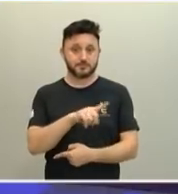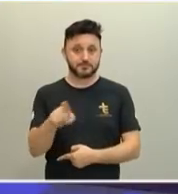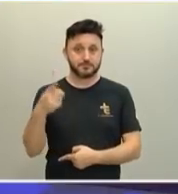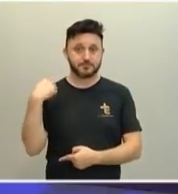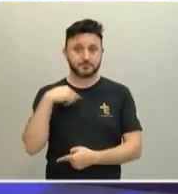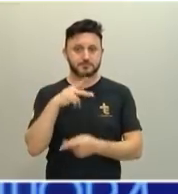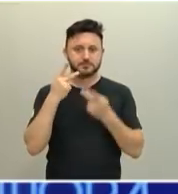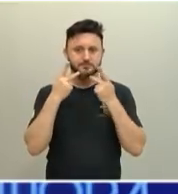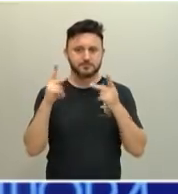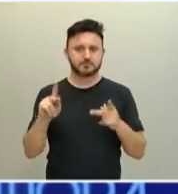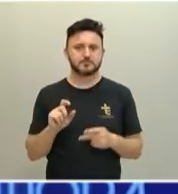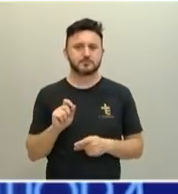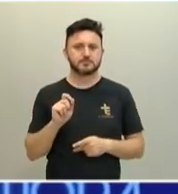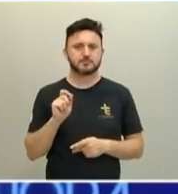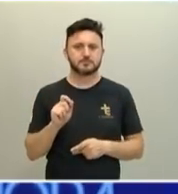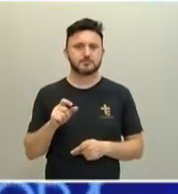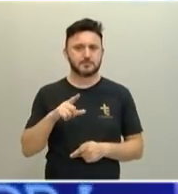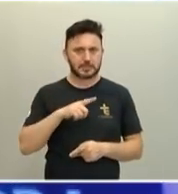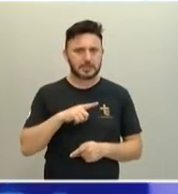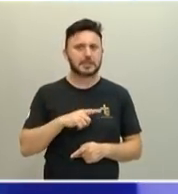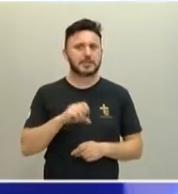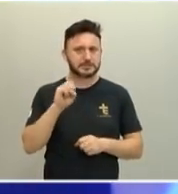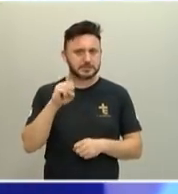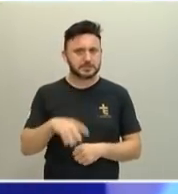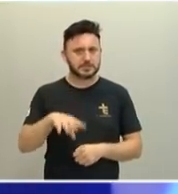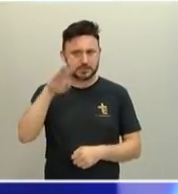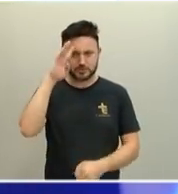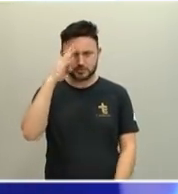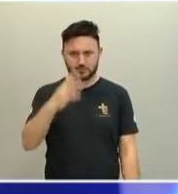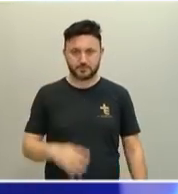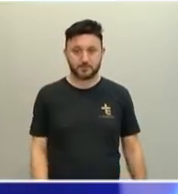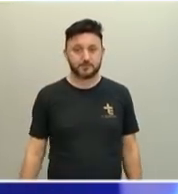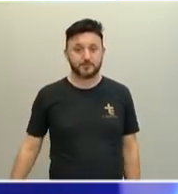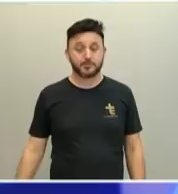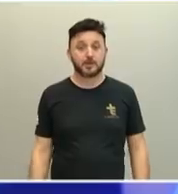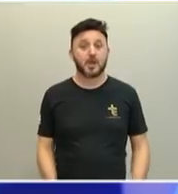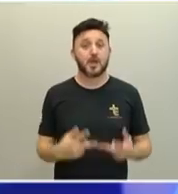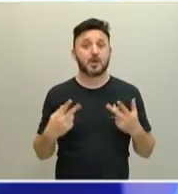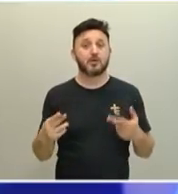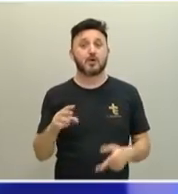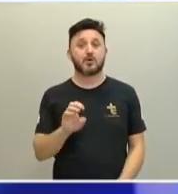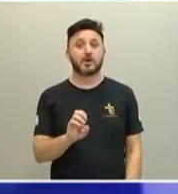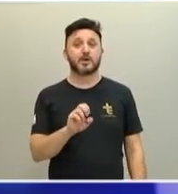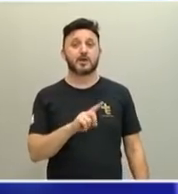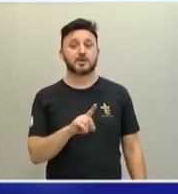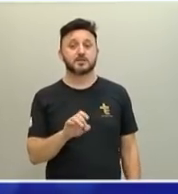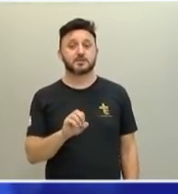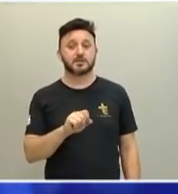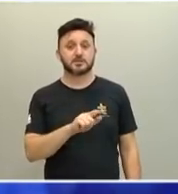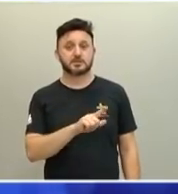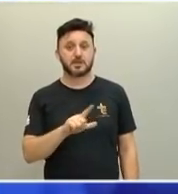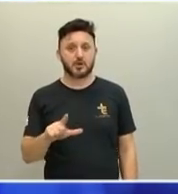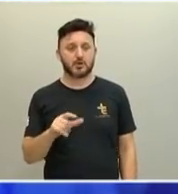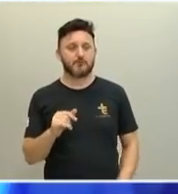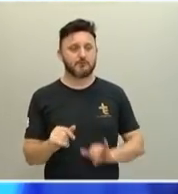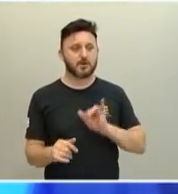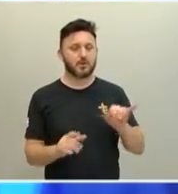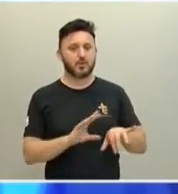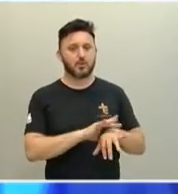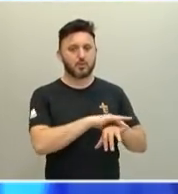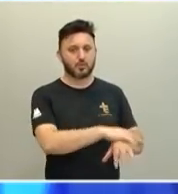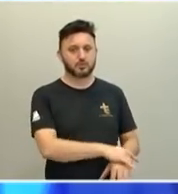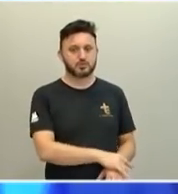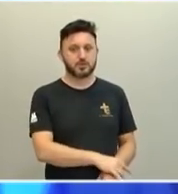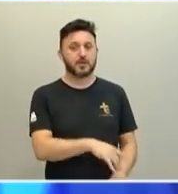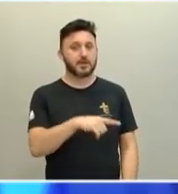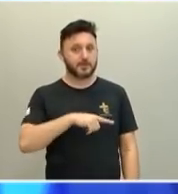isso. Tem como. E a gente vai proferir uma palavra como Ezequiel fez com os ossos. Tem pessoas aqui agora, nesse momento,